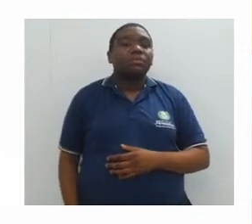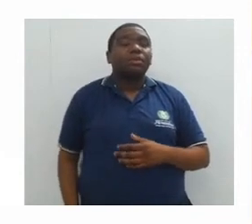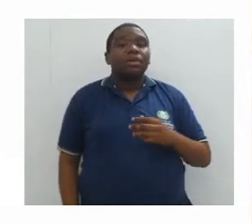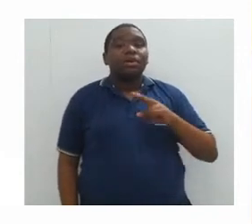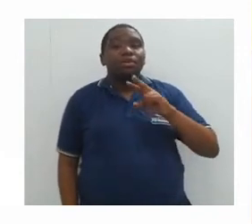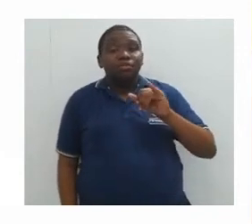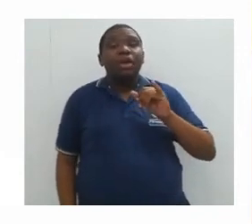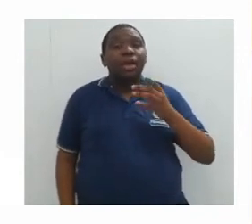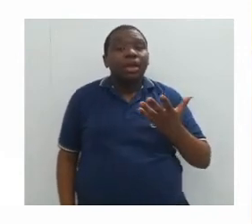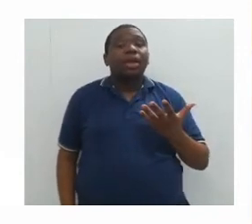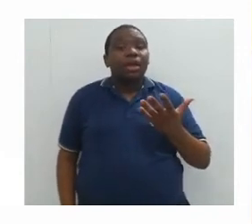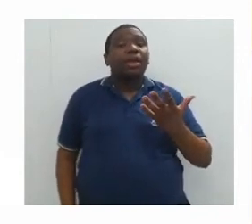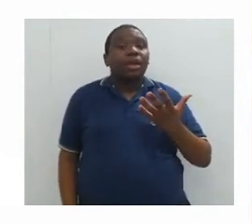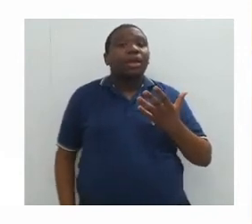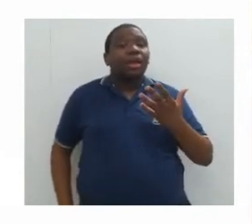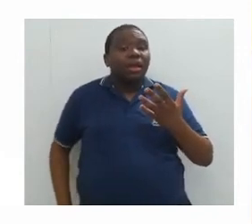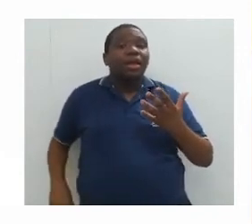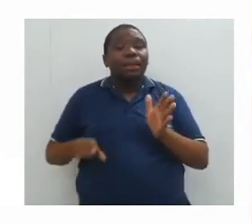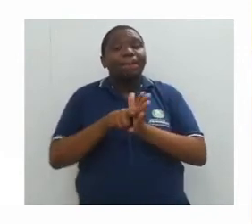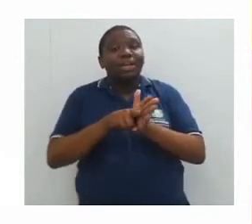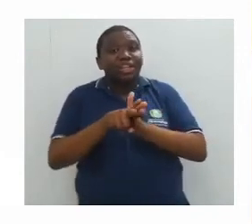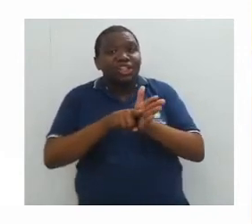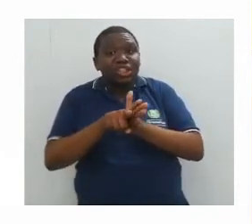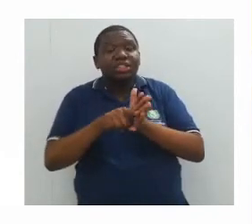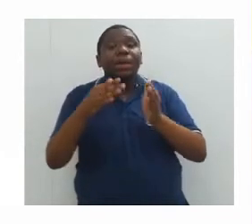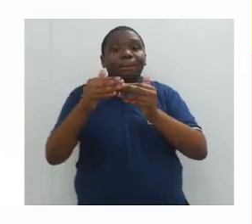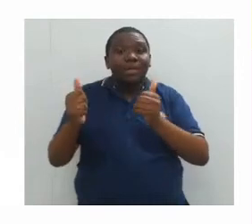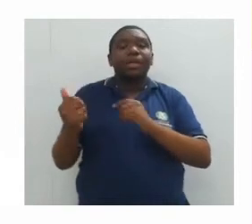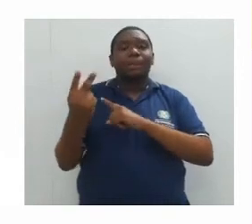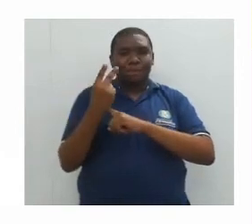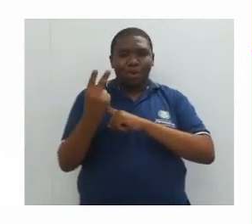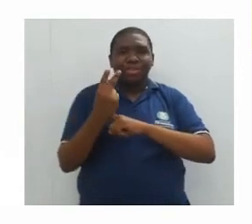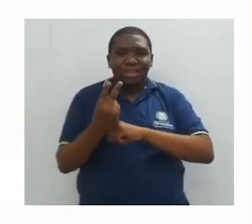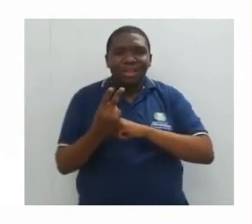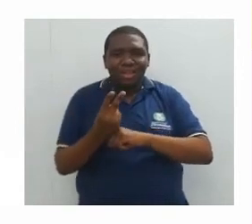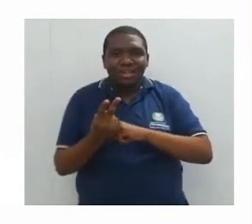pesquisar, eu acho que a palavra certa, vamos dizer assim, pesquisar, pedir proteção,